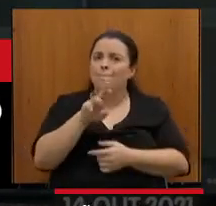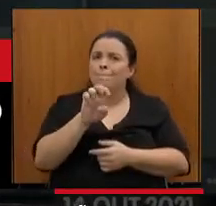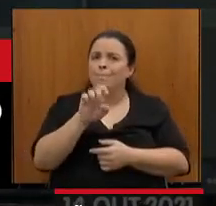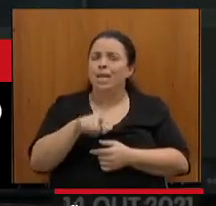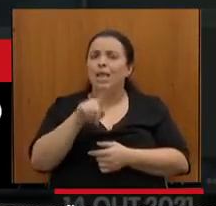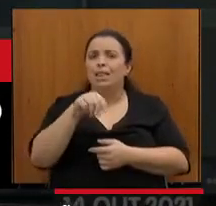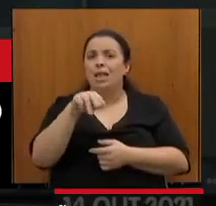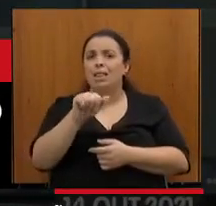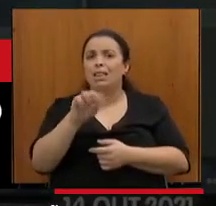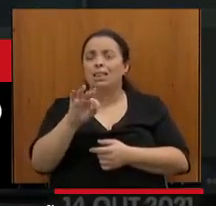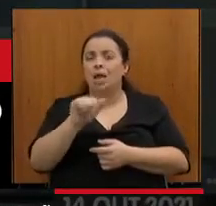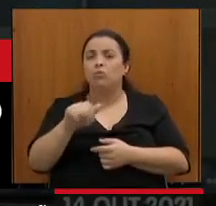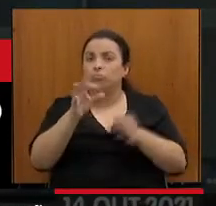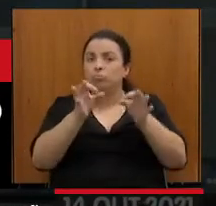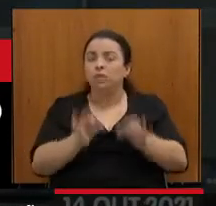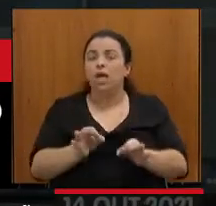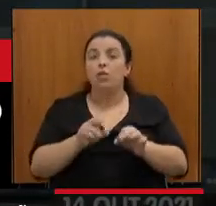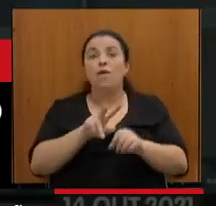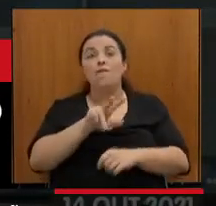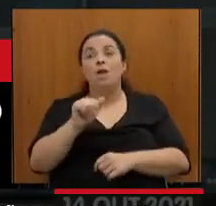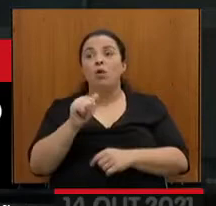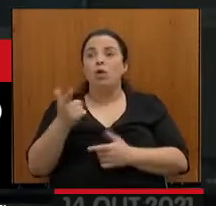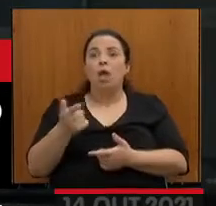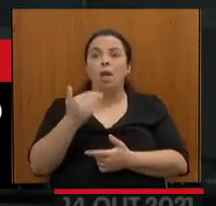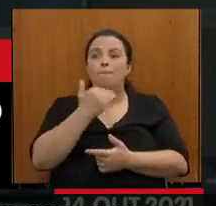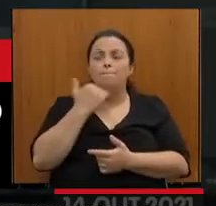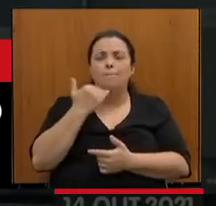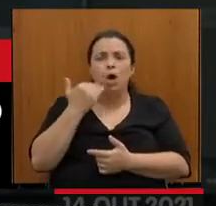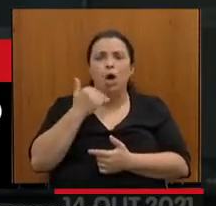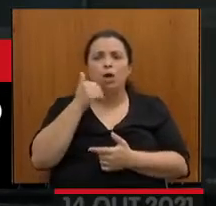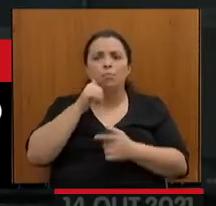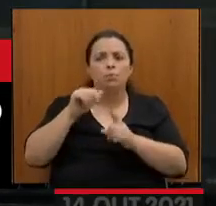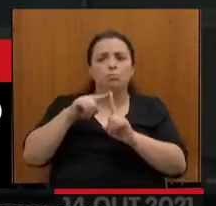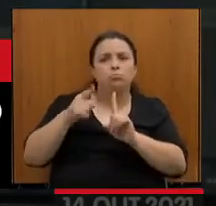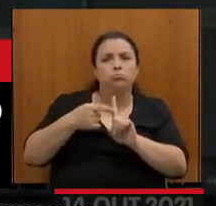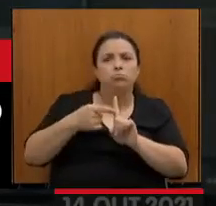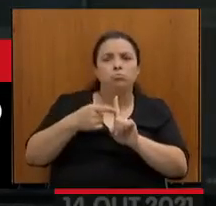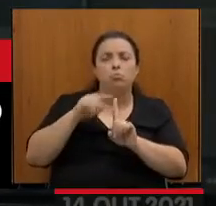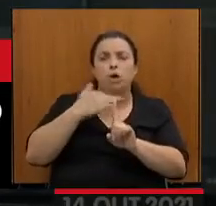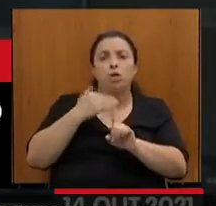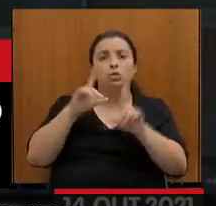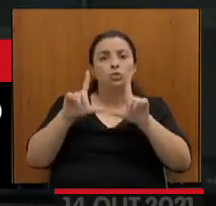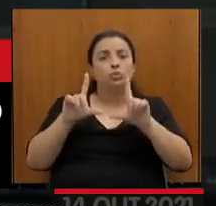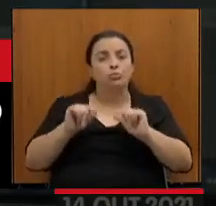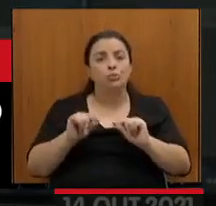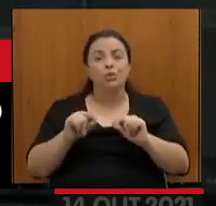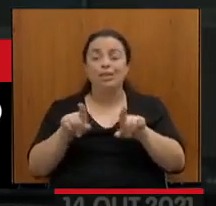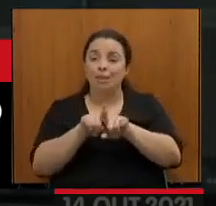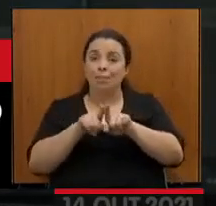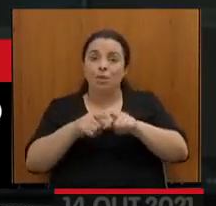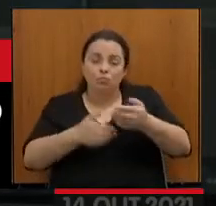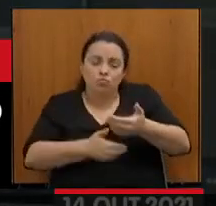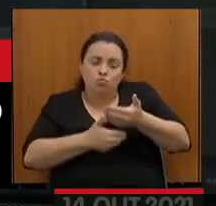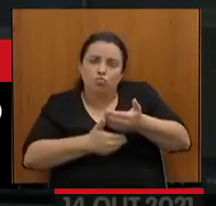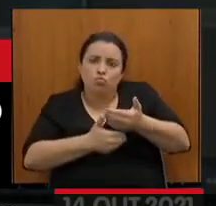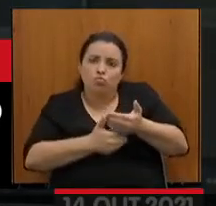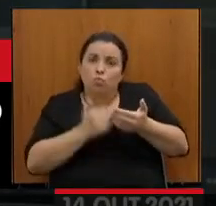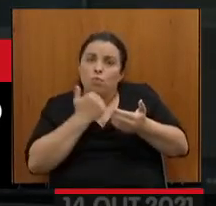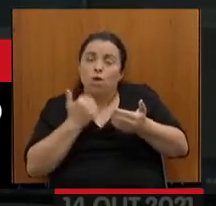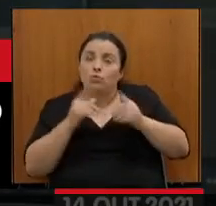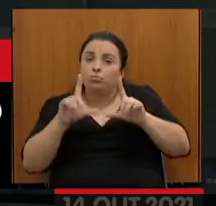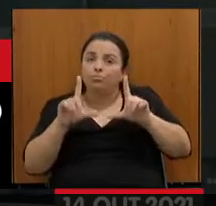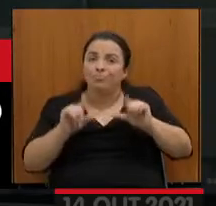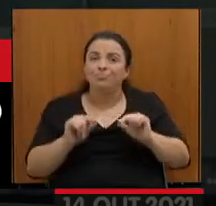mortalidade infantil, porque um cuidado de qualidade no pré-natal, ele vai ter impacto na redução da prematuridade,